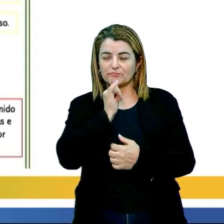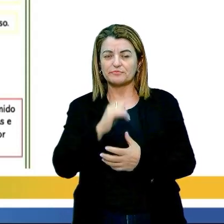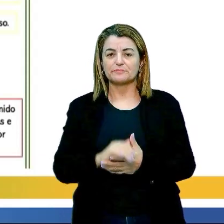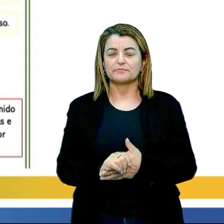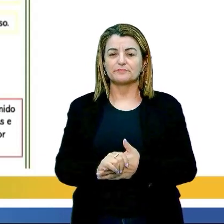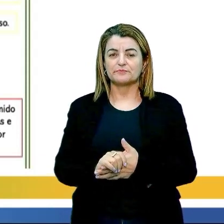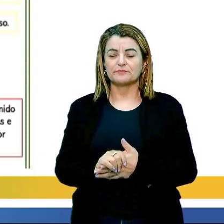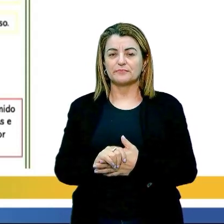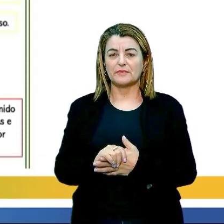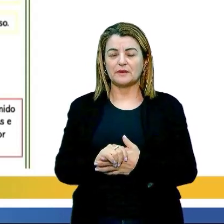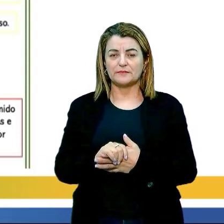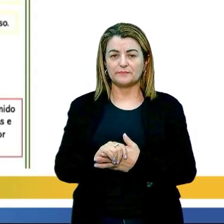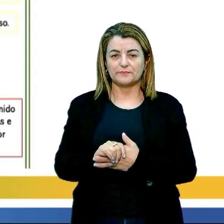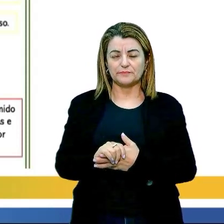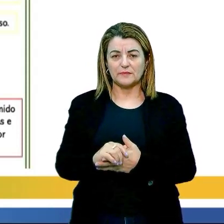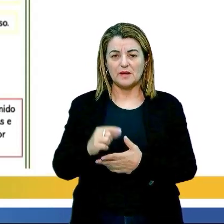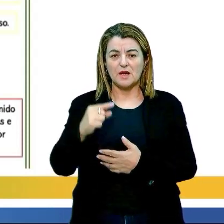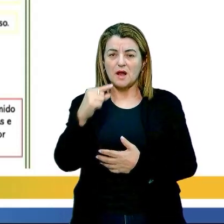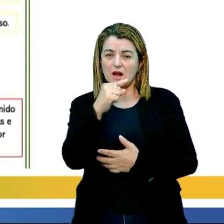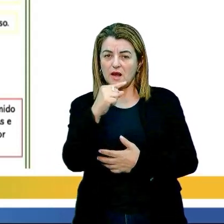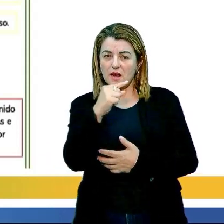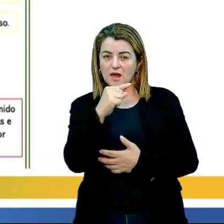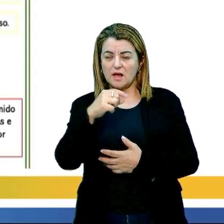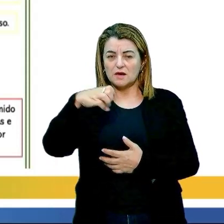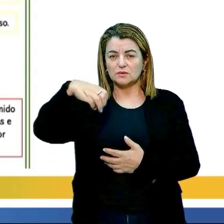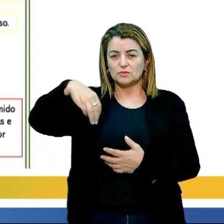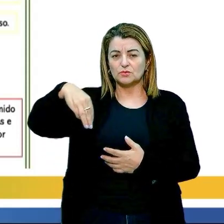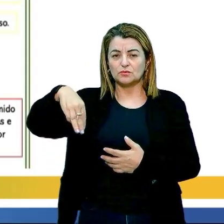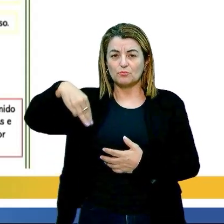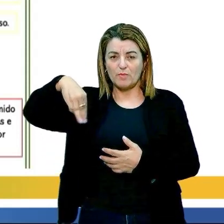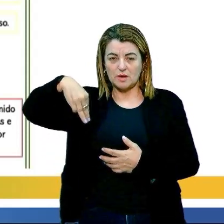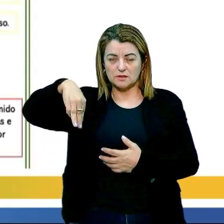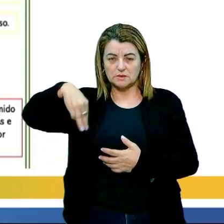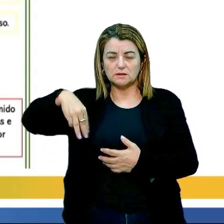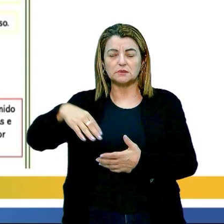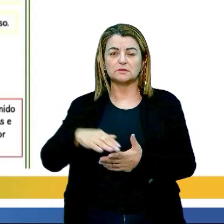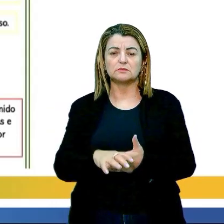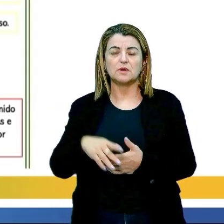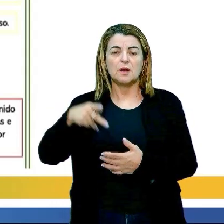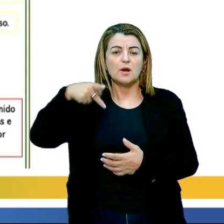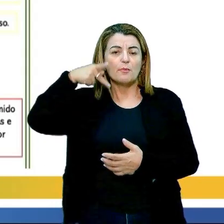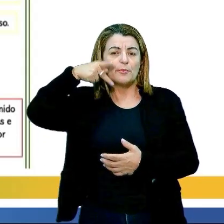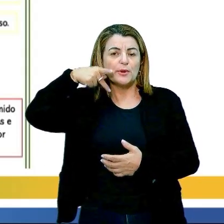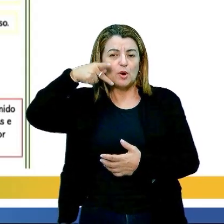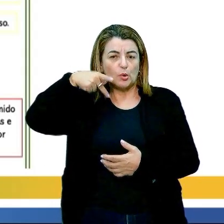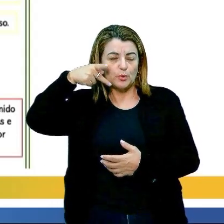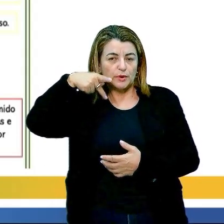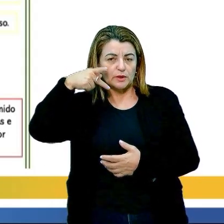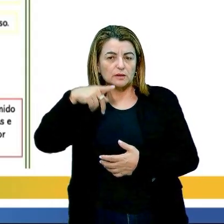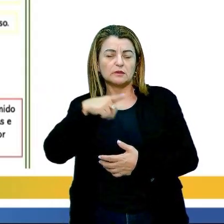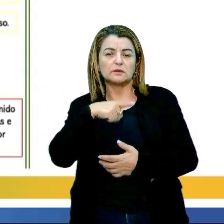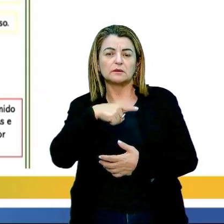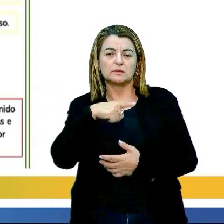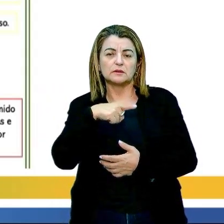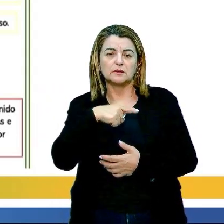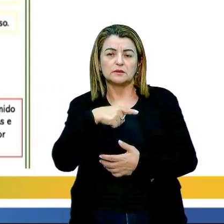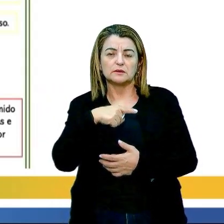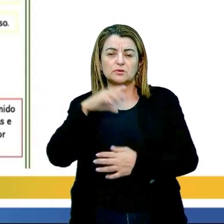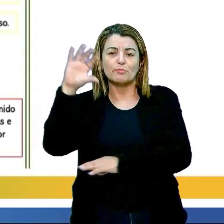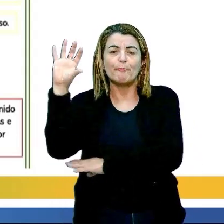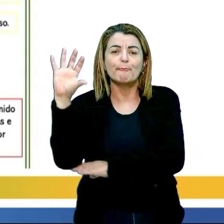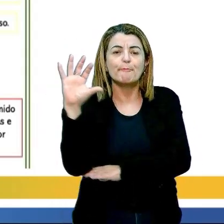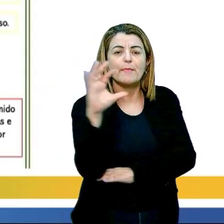exemplo, lá no Maranhão, Piauí, existe um bioma chamado Mata